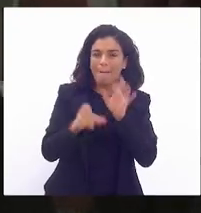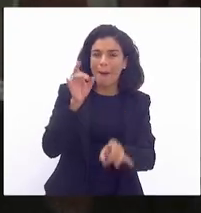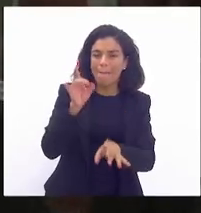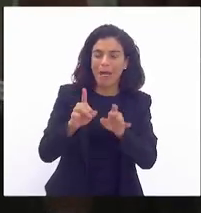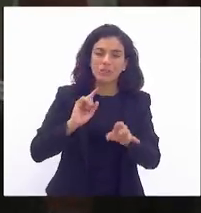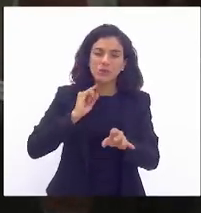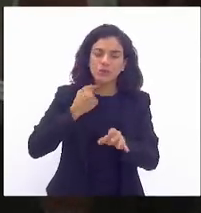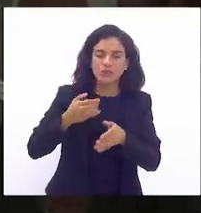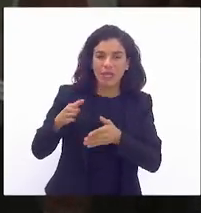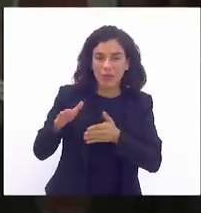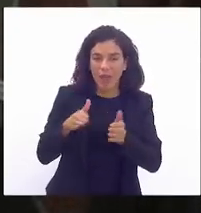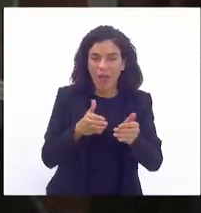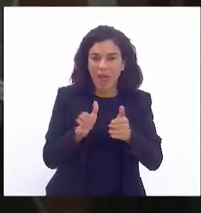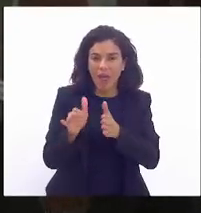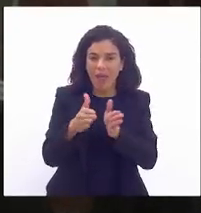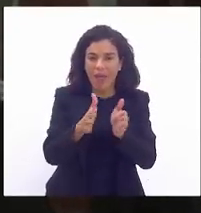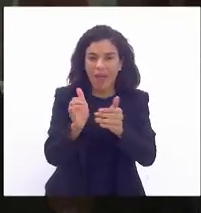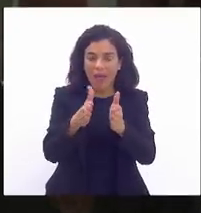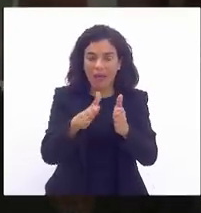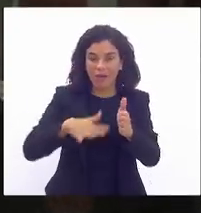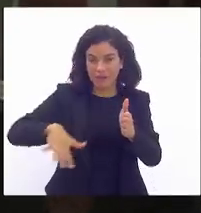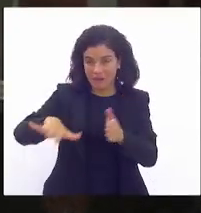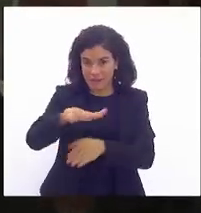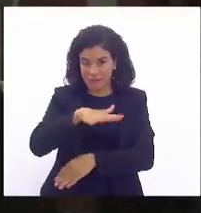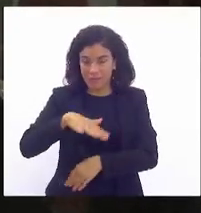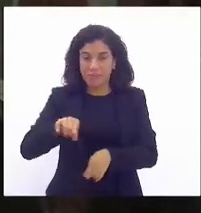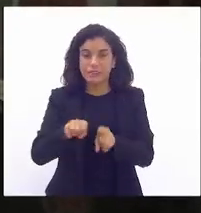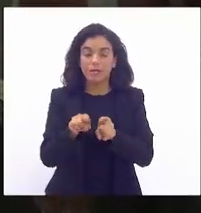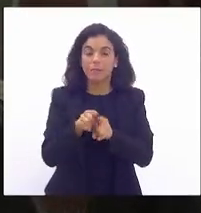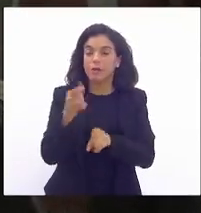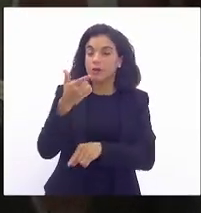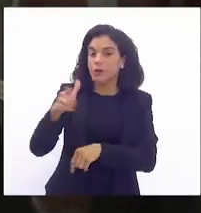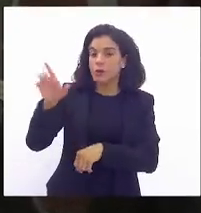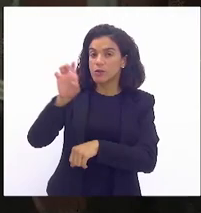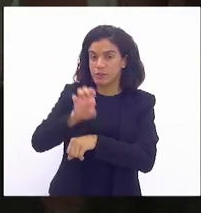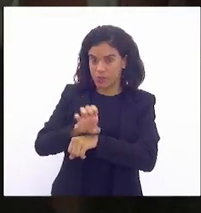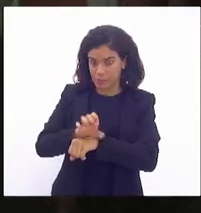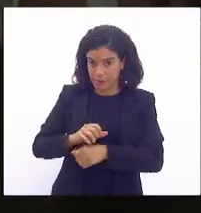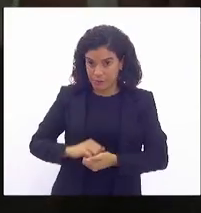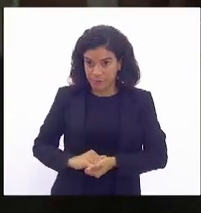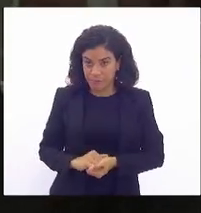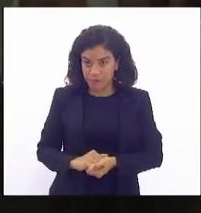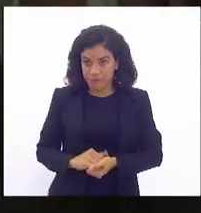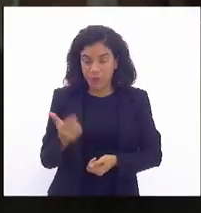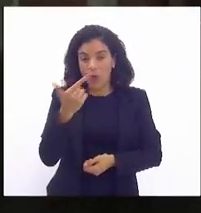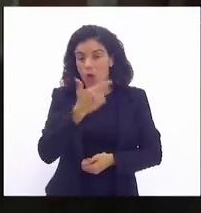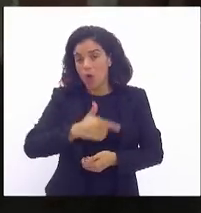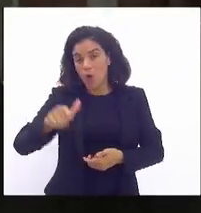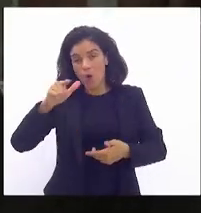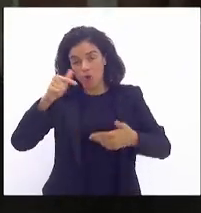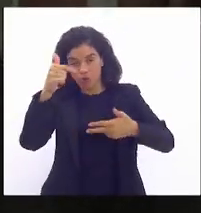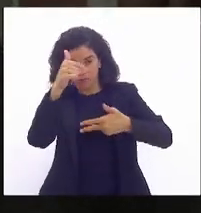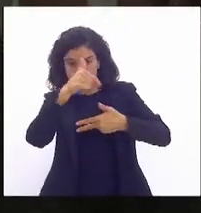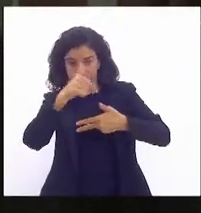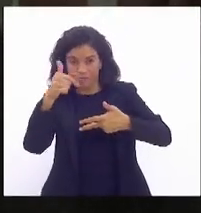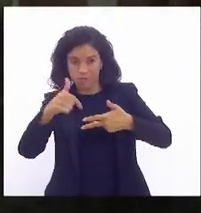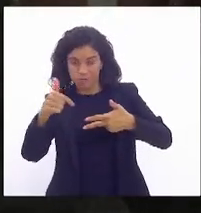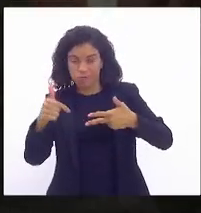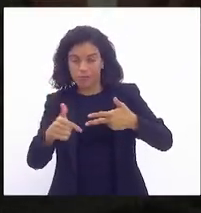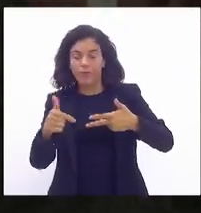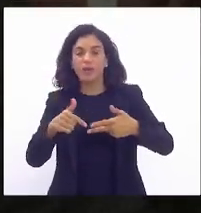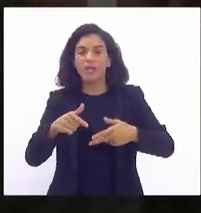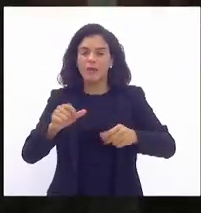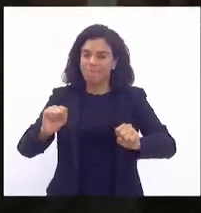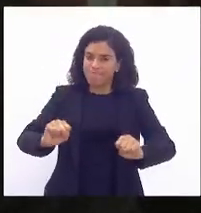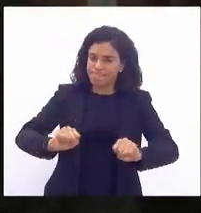não só a nossa população da nossa região, mas também de outros estados. Outro ponto que eu coloco aqui, que é a